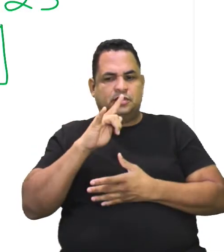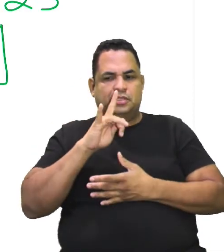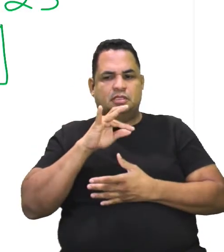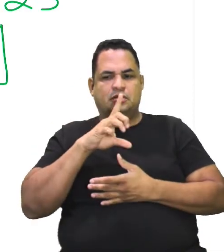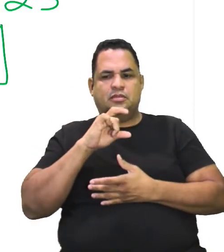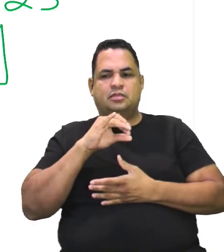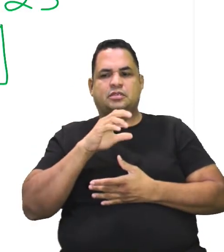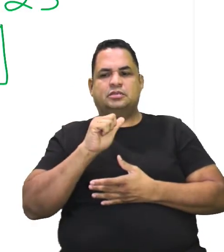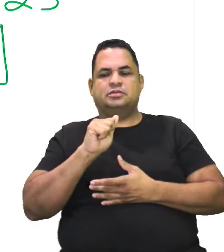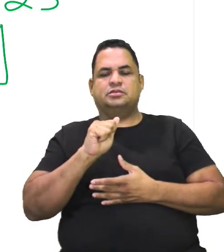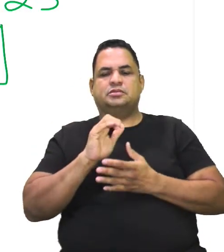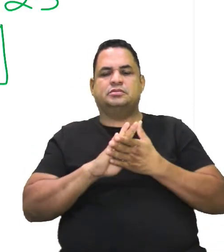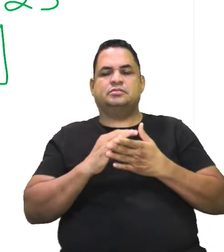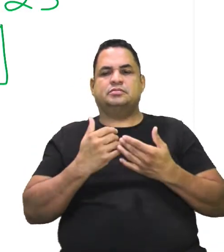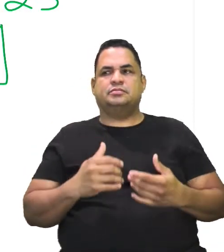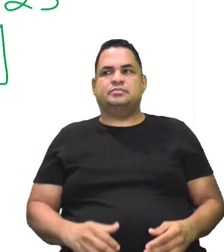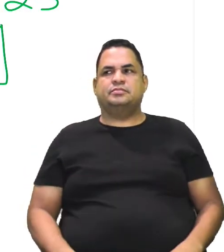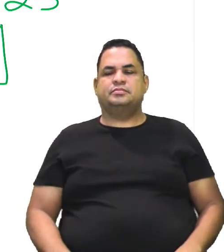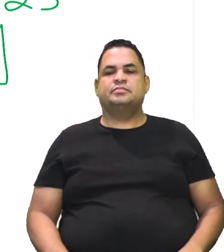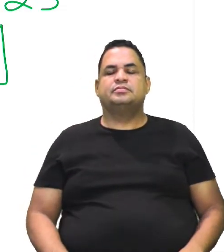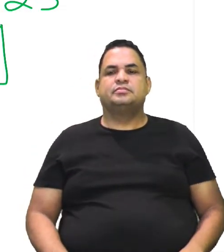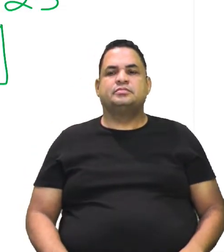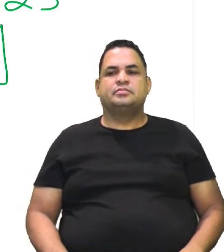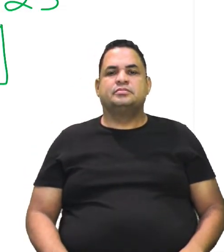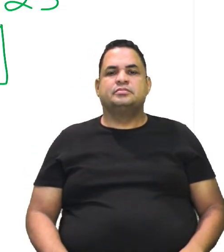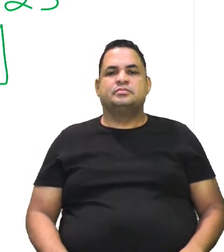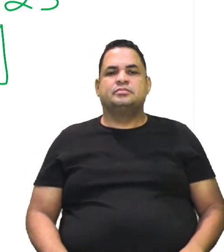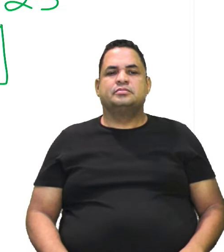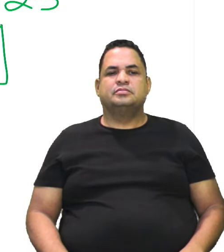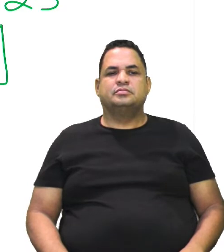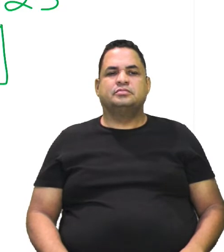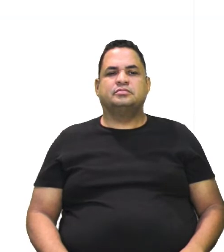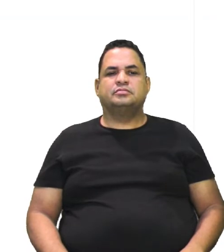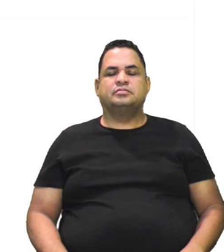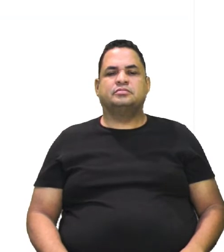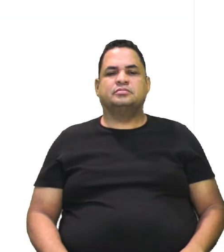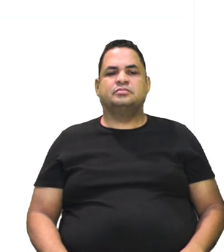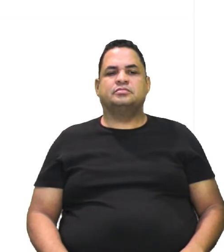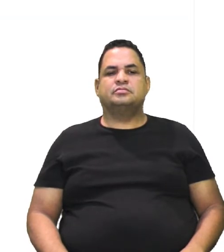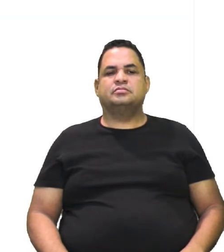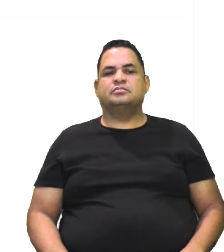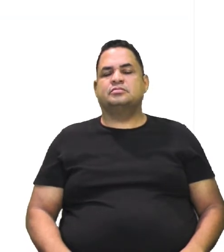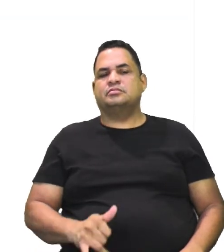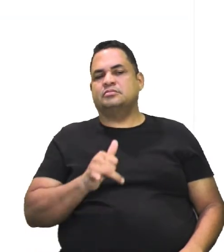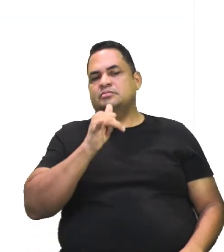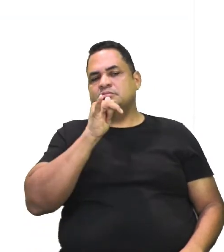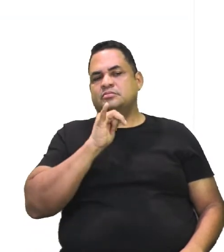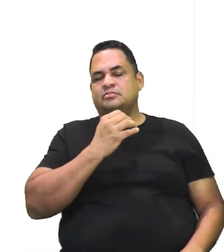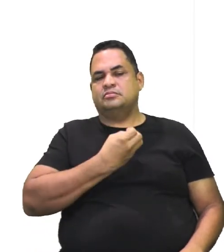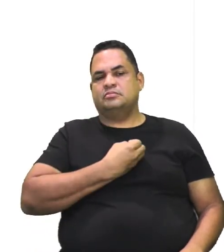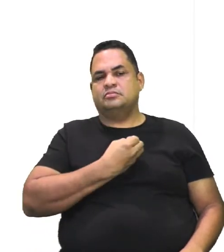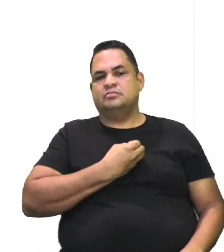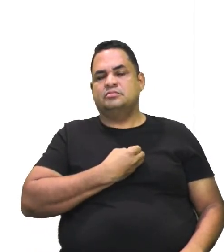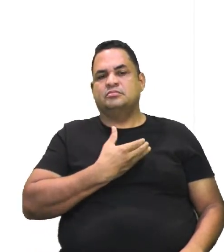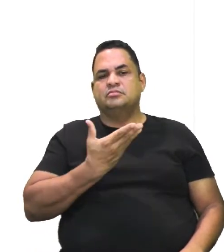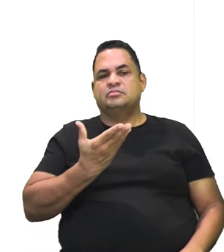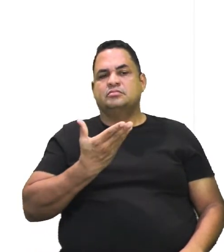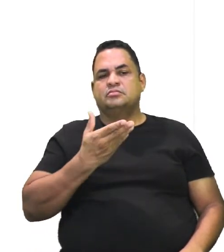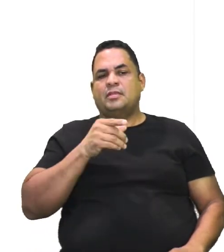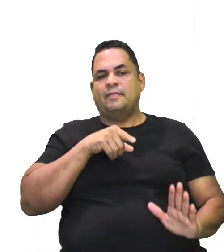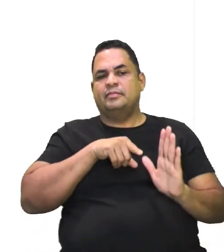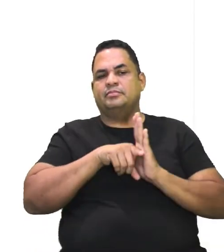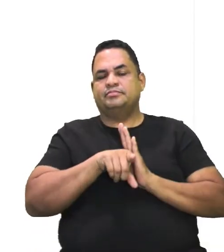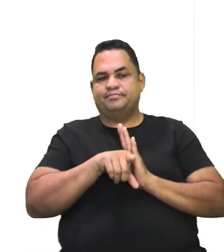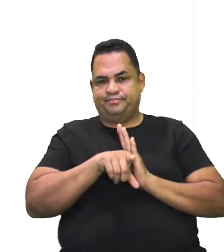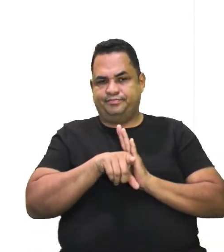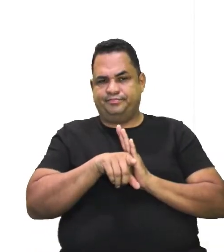resolve a situação. Beleza. Legal, né? Mais um exemplo, vamos lá? Exemplo de número 2, olha lá. Agora ele fala o